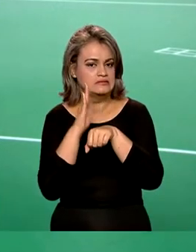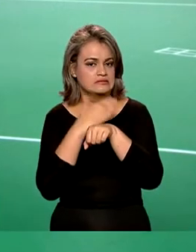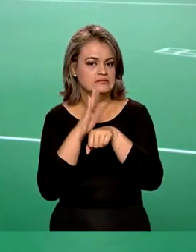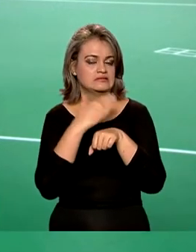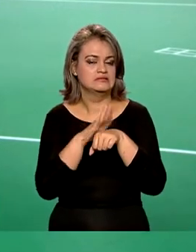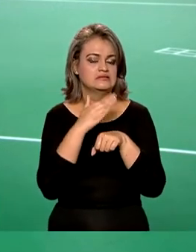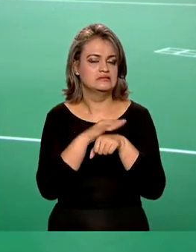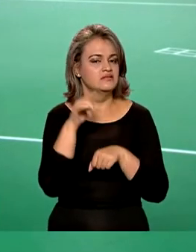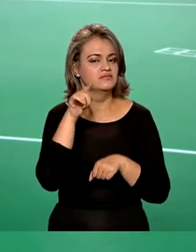Então a gente está treinando para ir buscar o ouro.